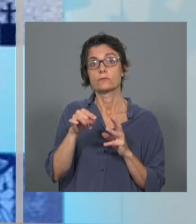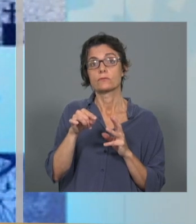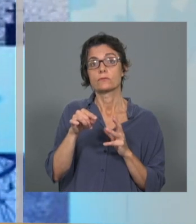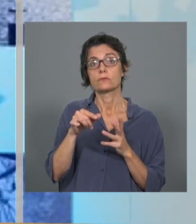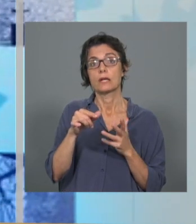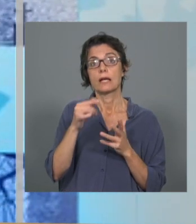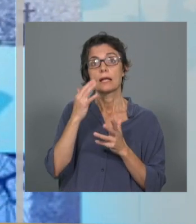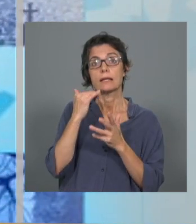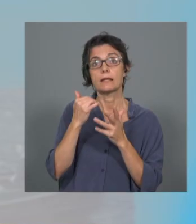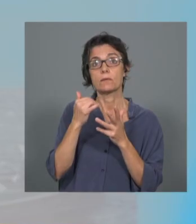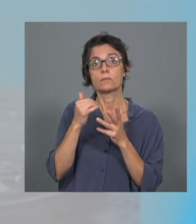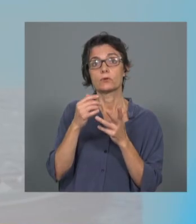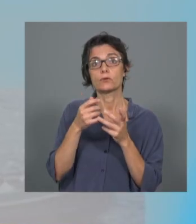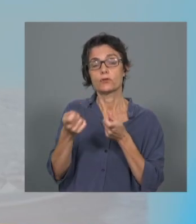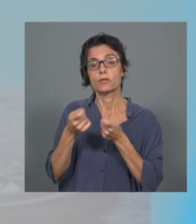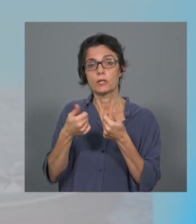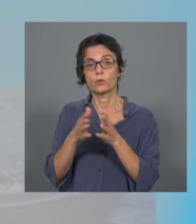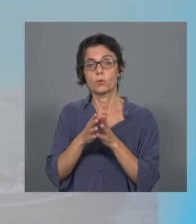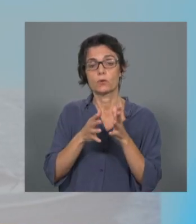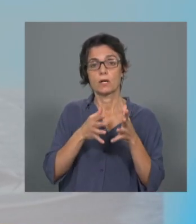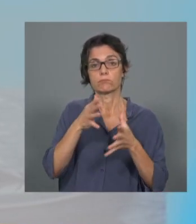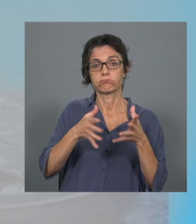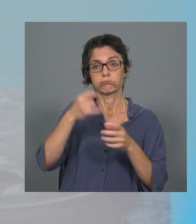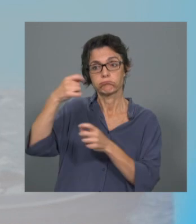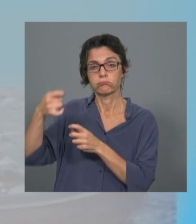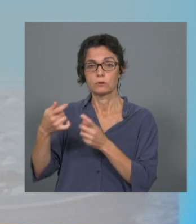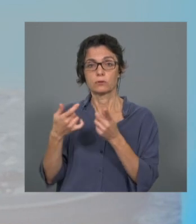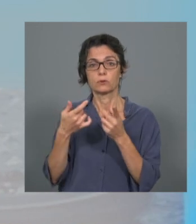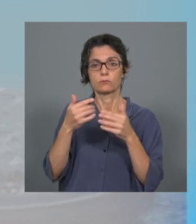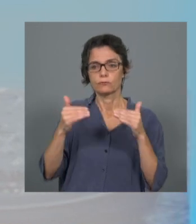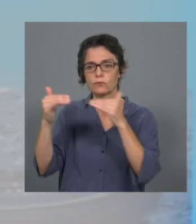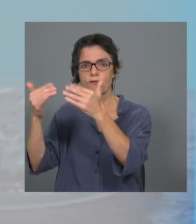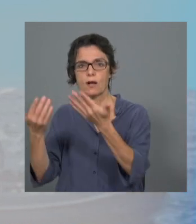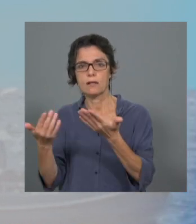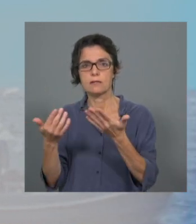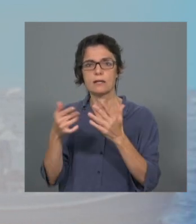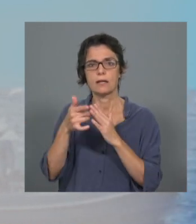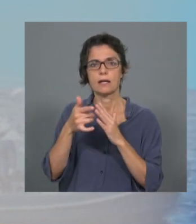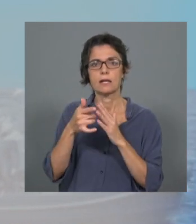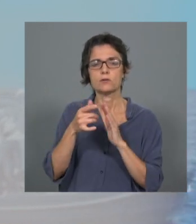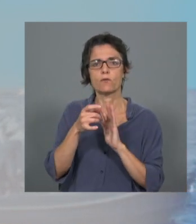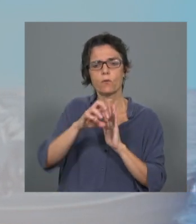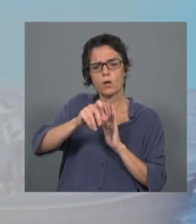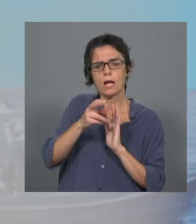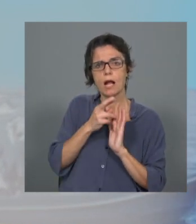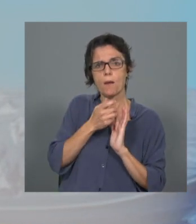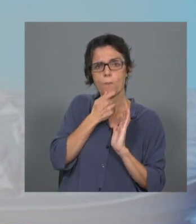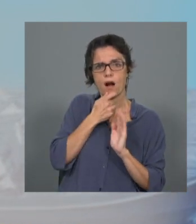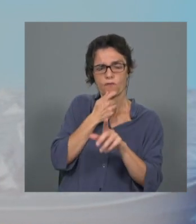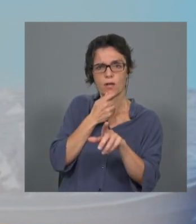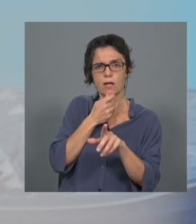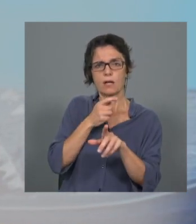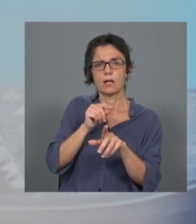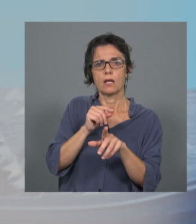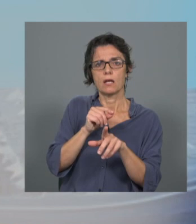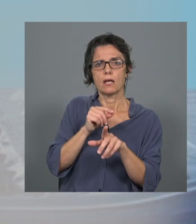a parte da produção e da rodagem do filme. Estava-me a dizer que foi em Mafra. Tentaram aí